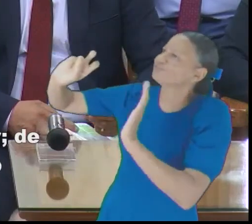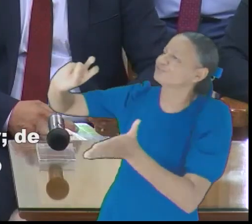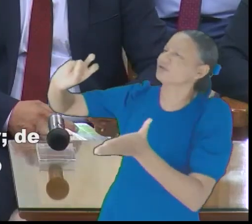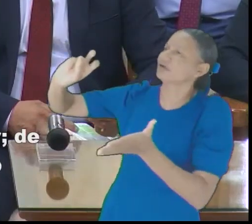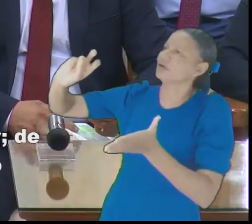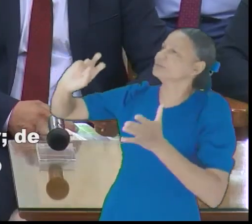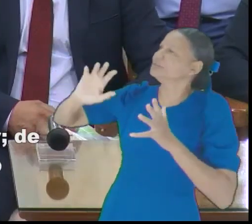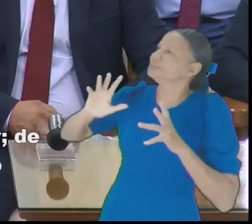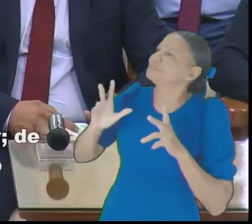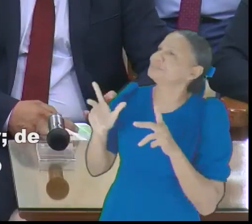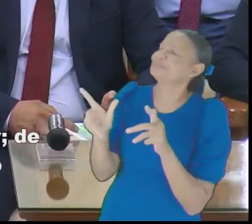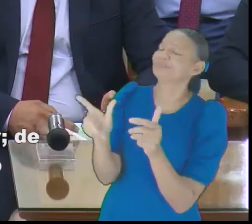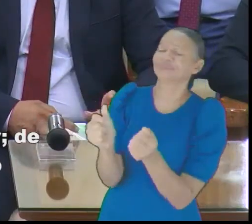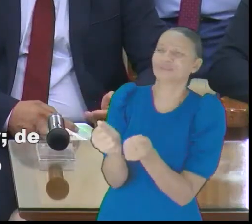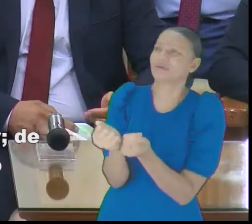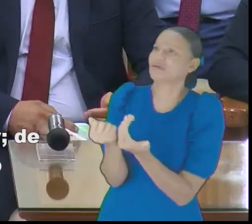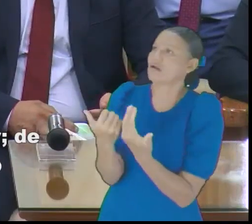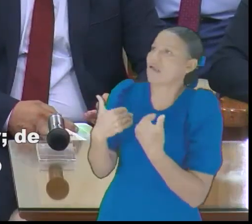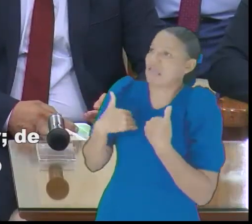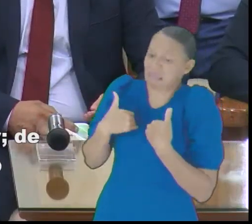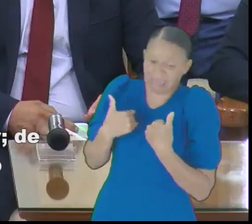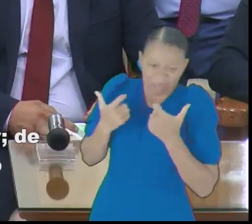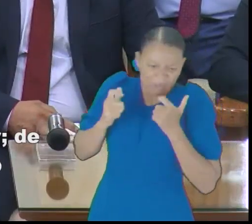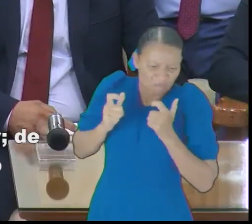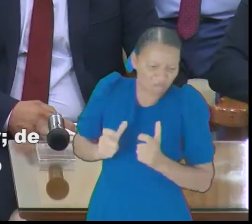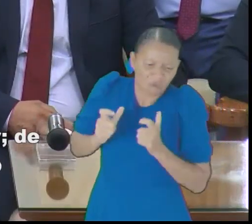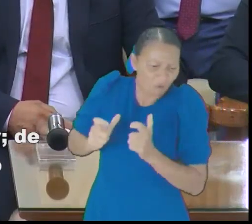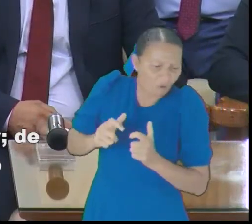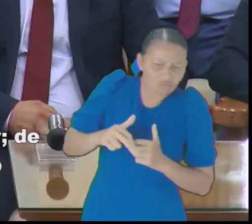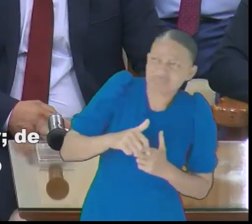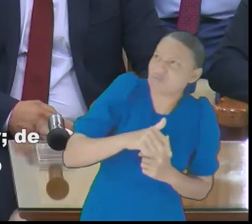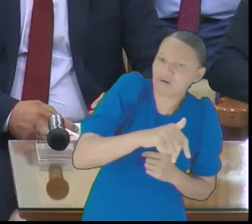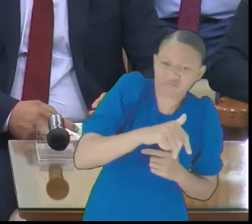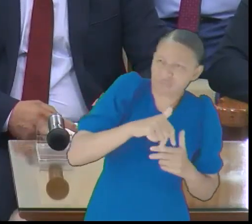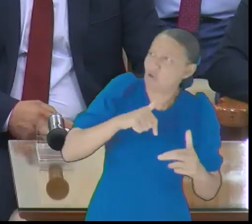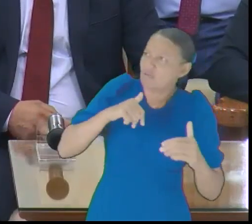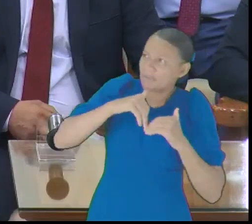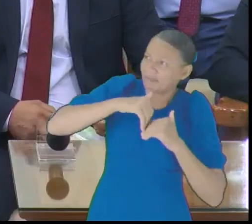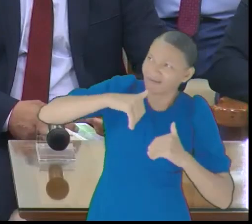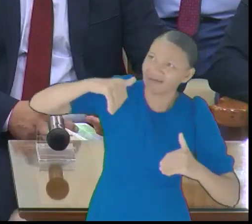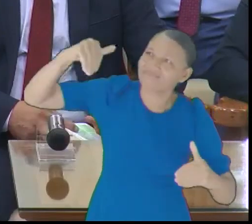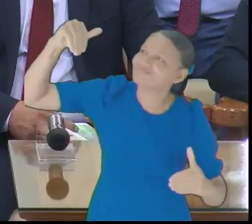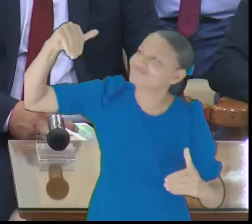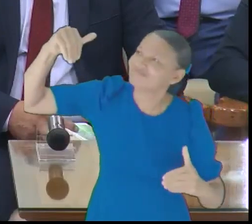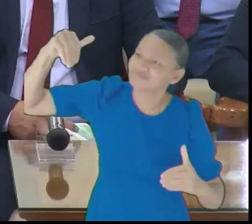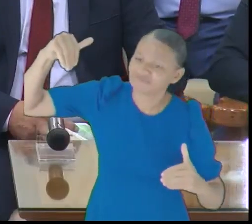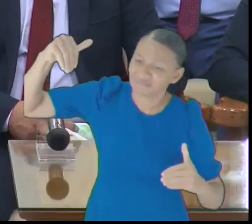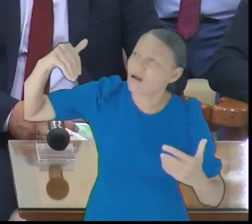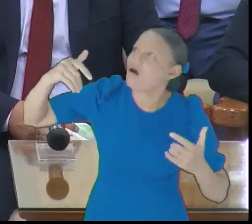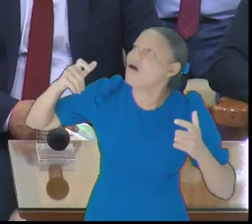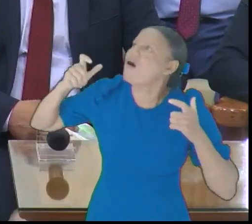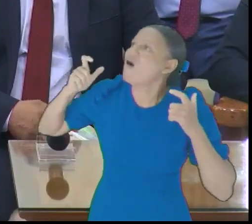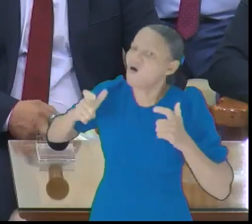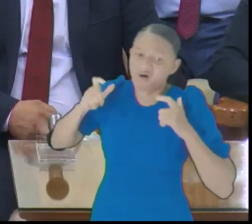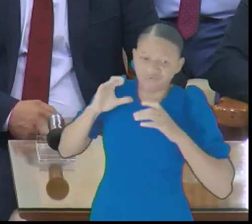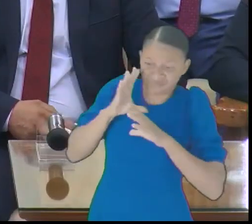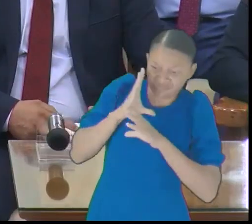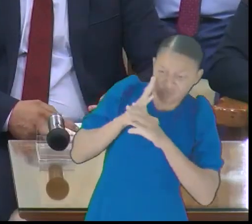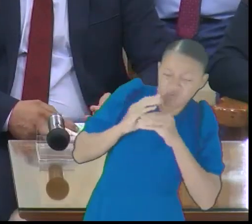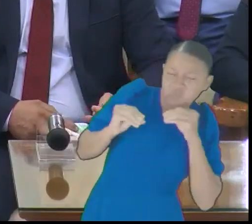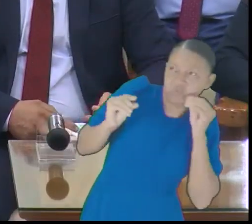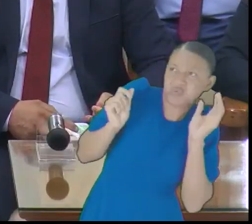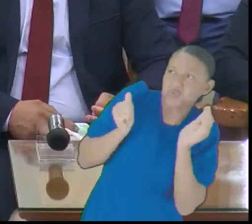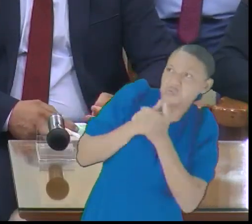conhece. Para onde me ausentarei do teu espírito? Ou para onde fugirei da